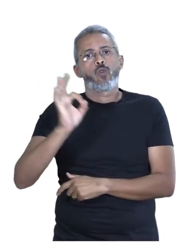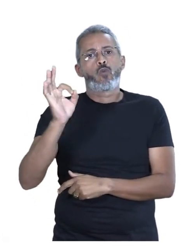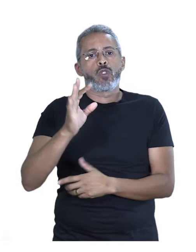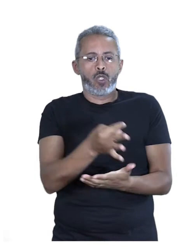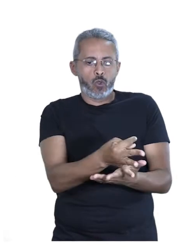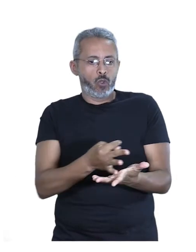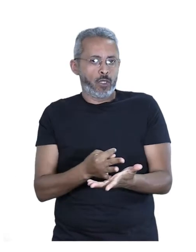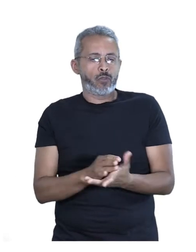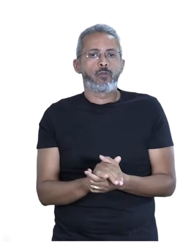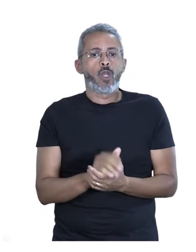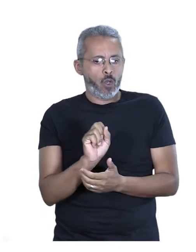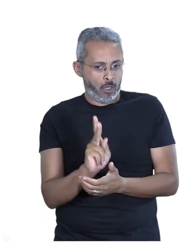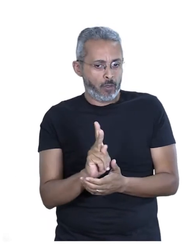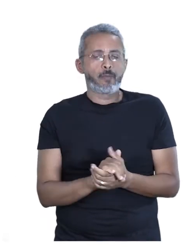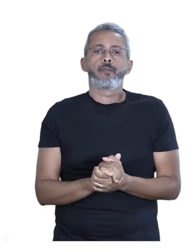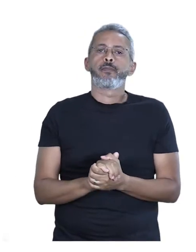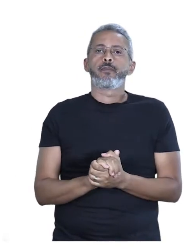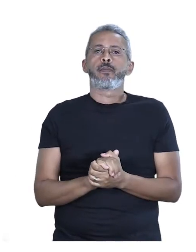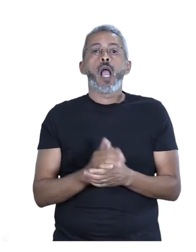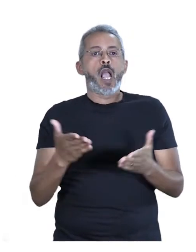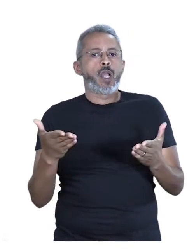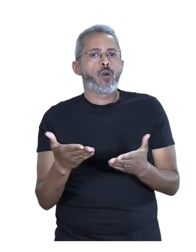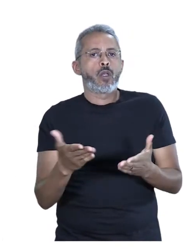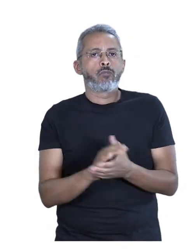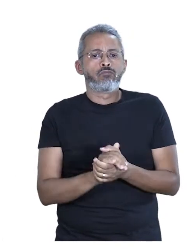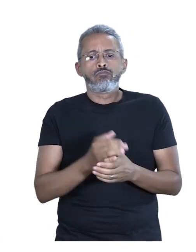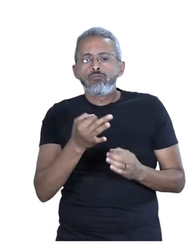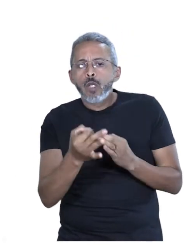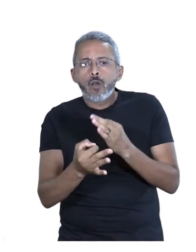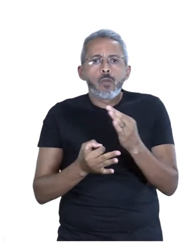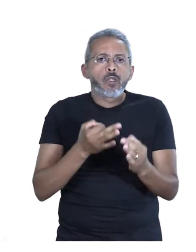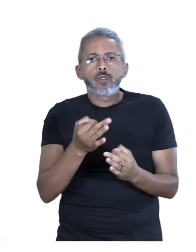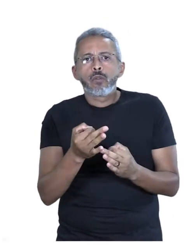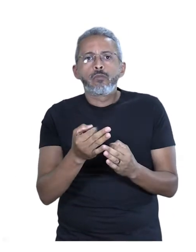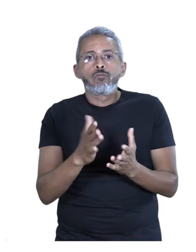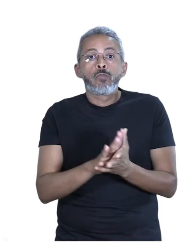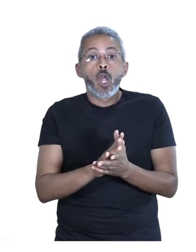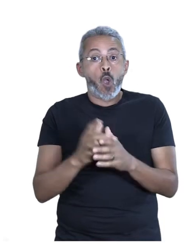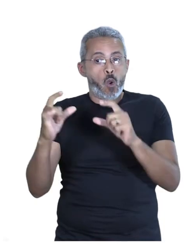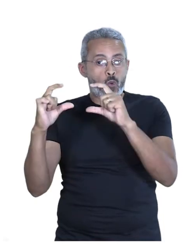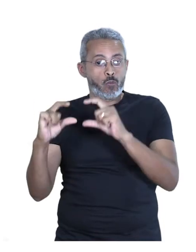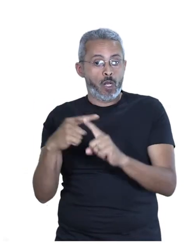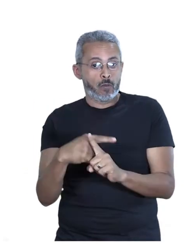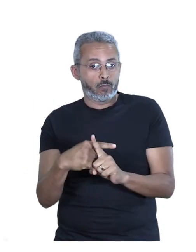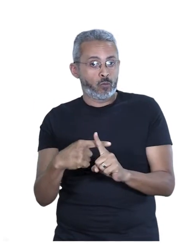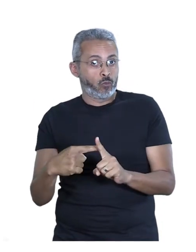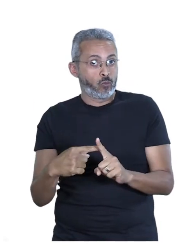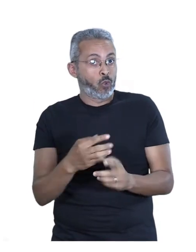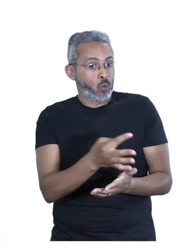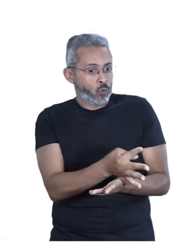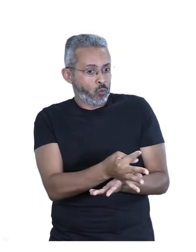do texto, ok? Agora, a argumentação. Os parágrafos intermediários